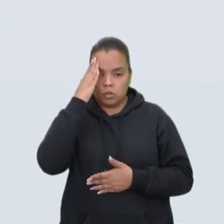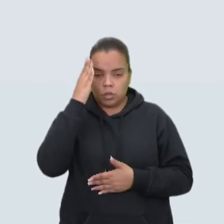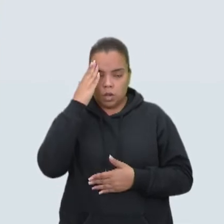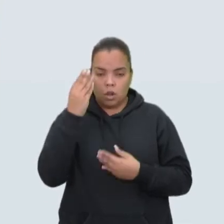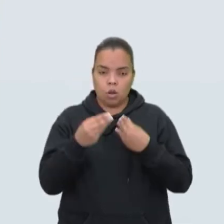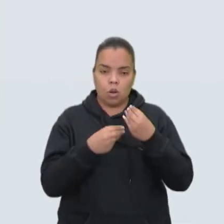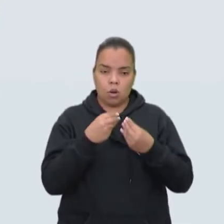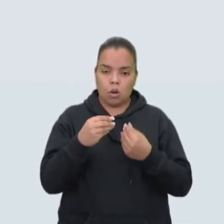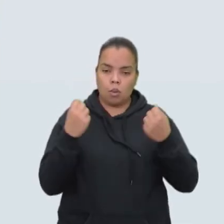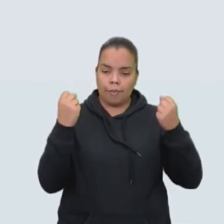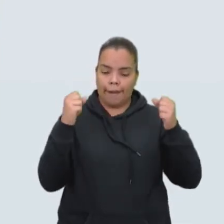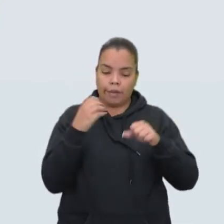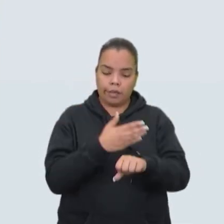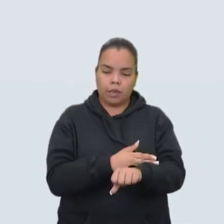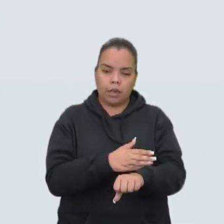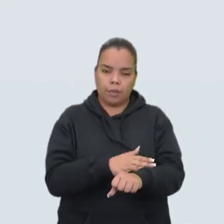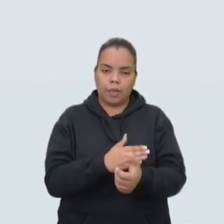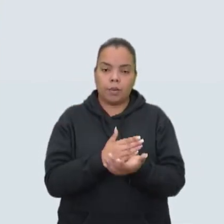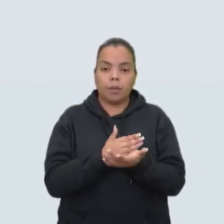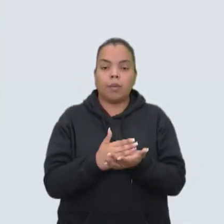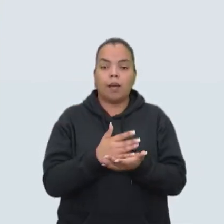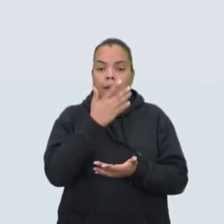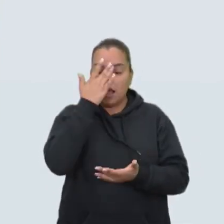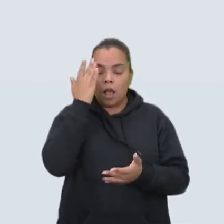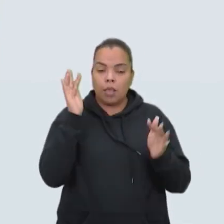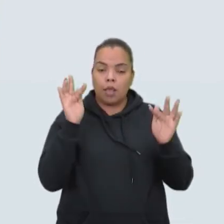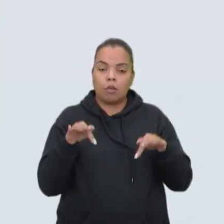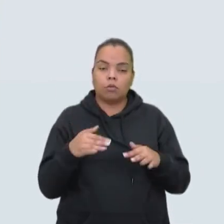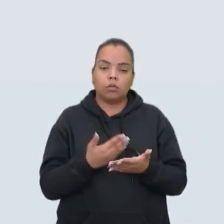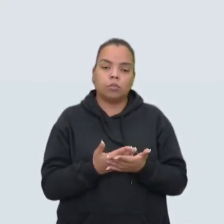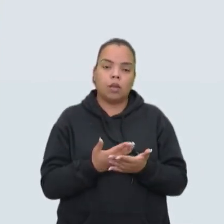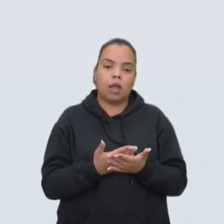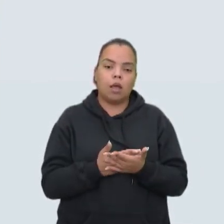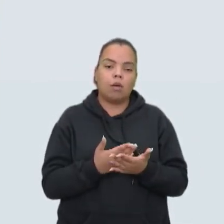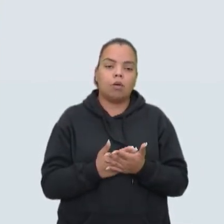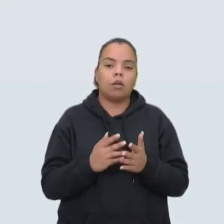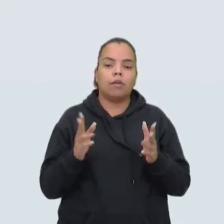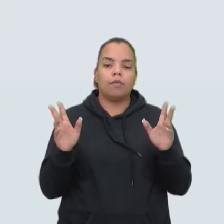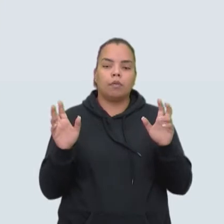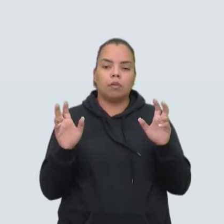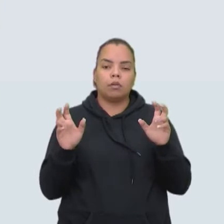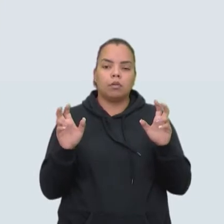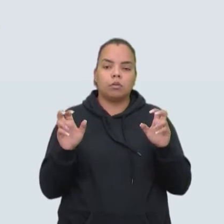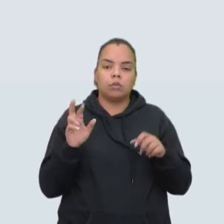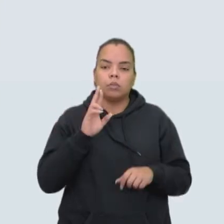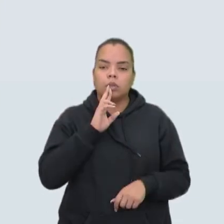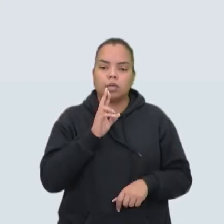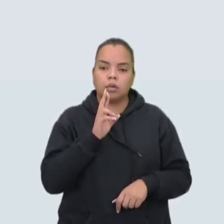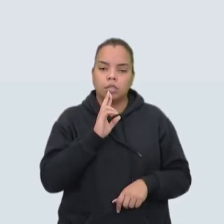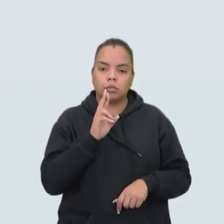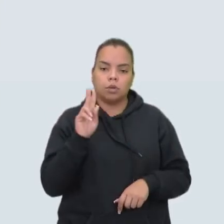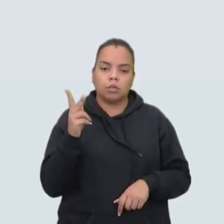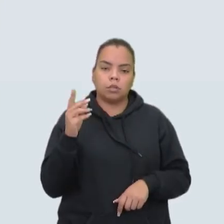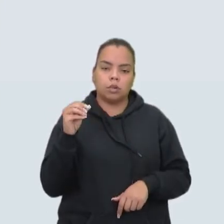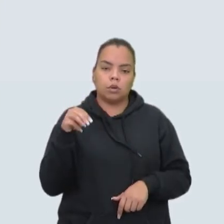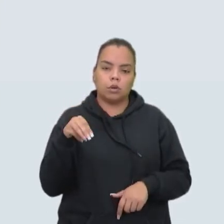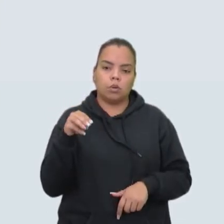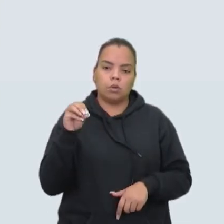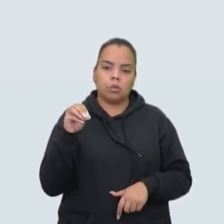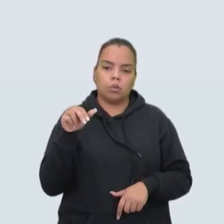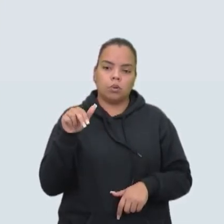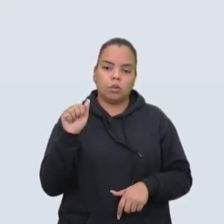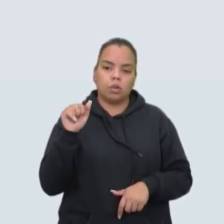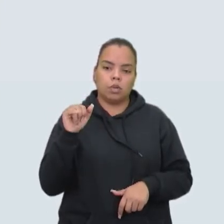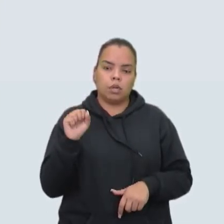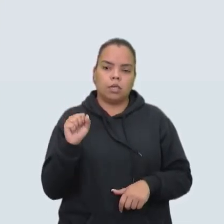de treinamento para iniciantes. E na nossa última aula a gente vai falar sobre respostas hormonais ao exercício. A gente